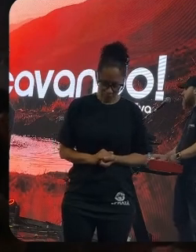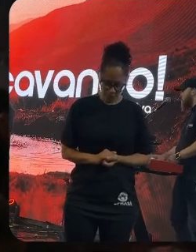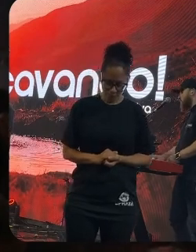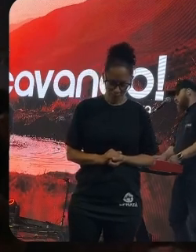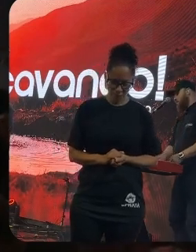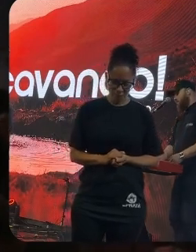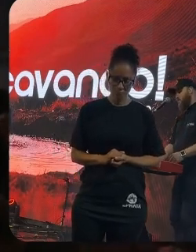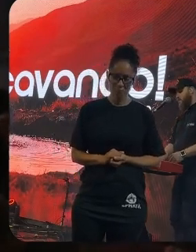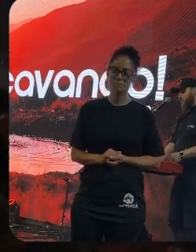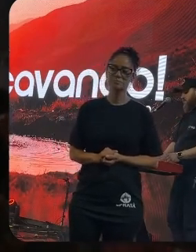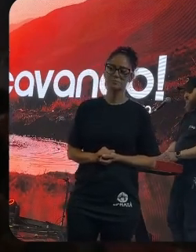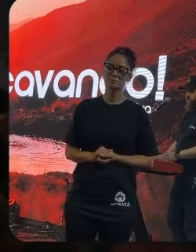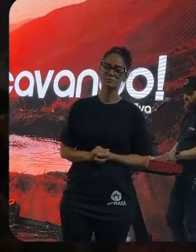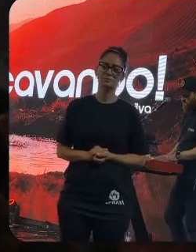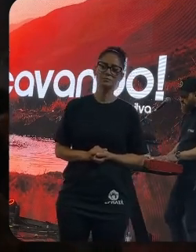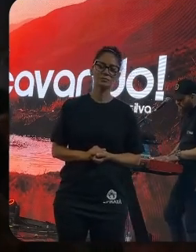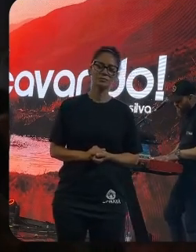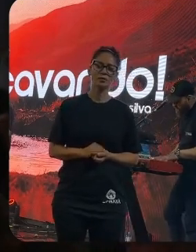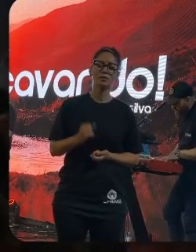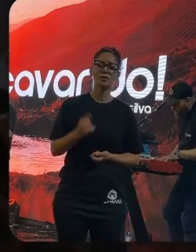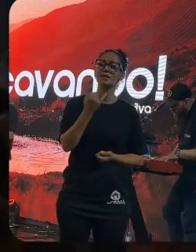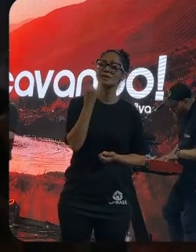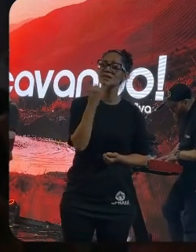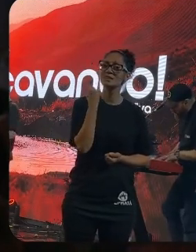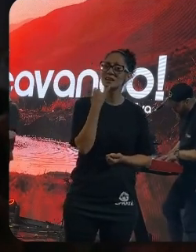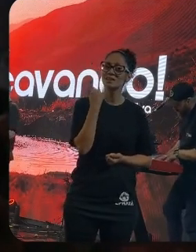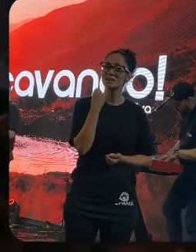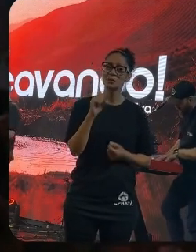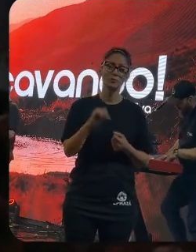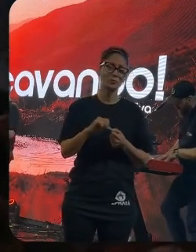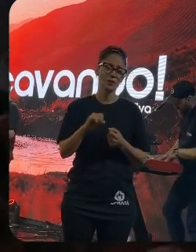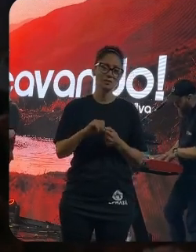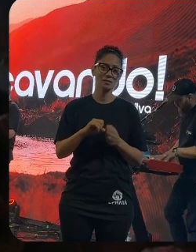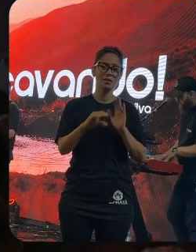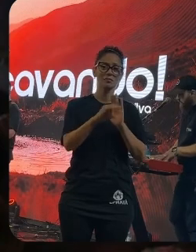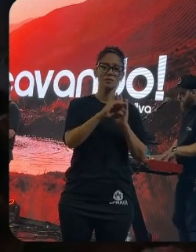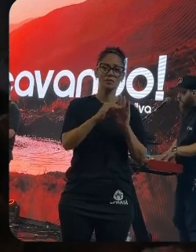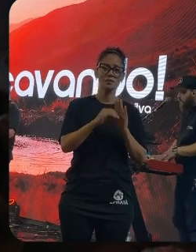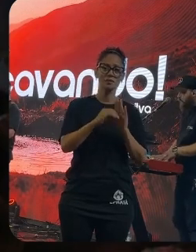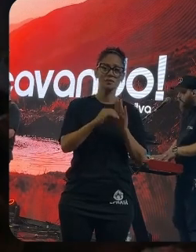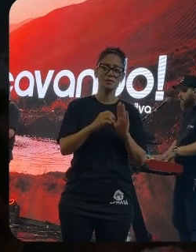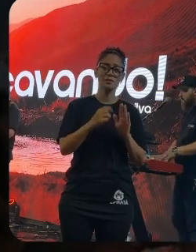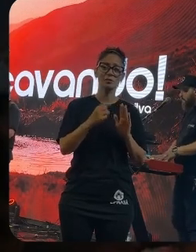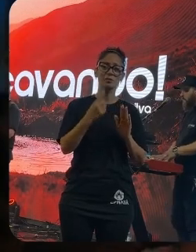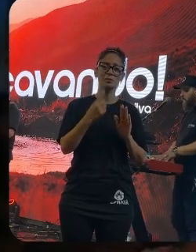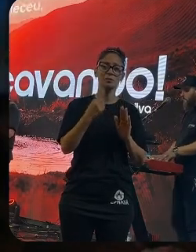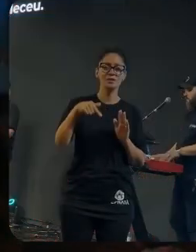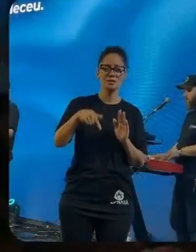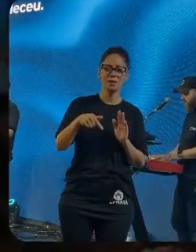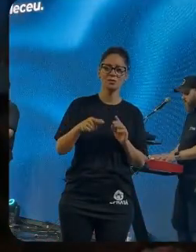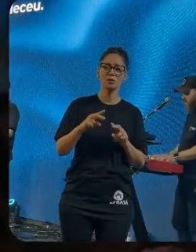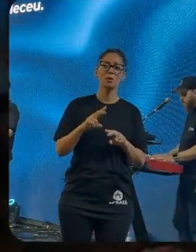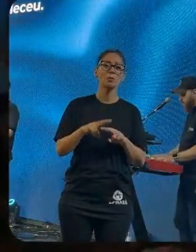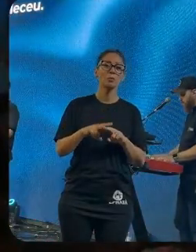O que Isaac fez? Versículo 17. Por isso Isaac mudou-se de